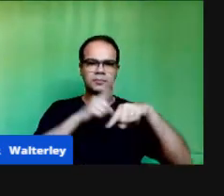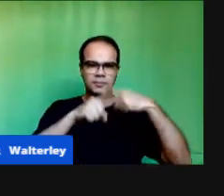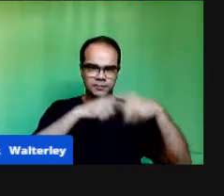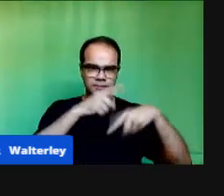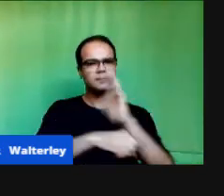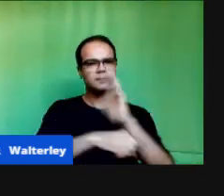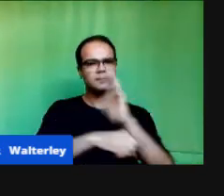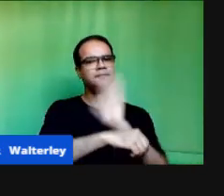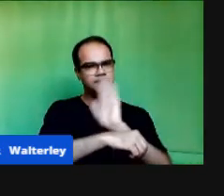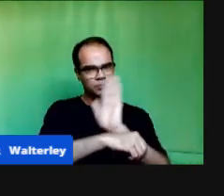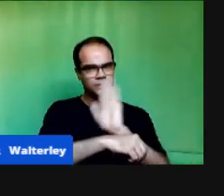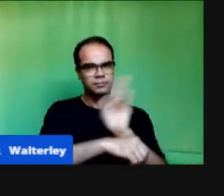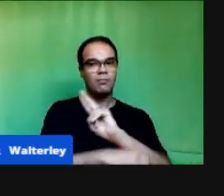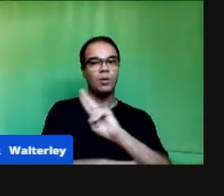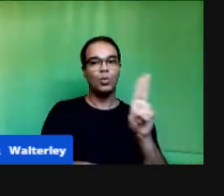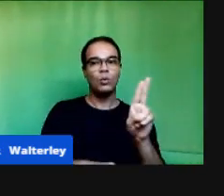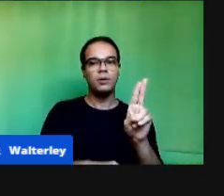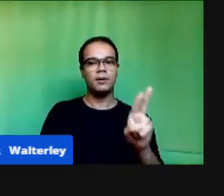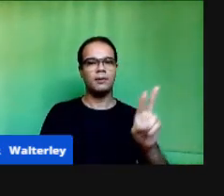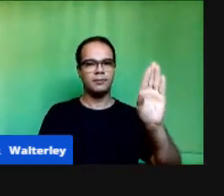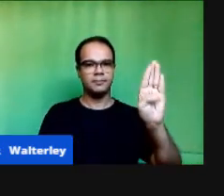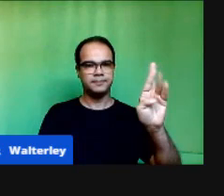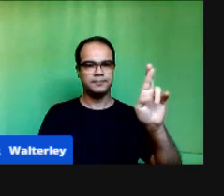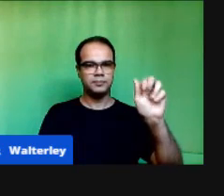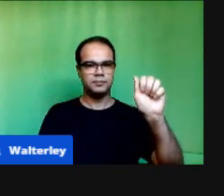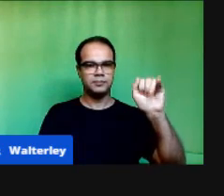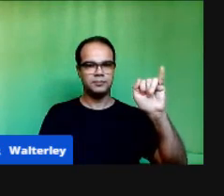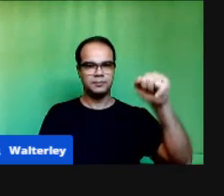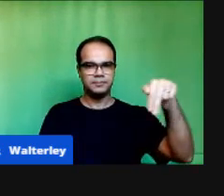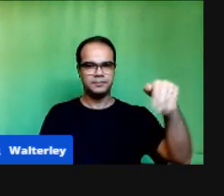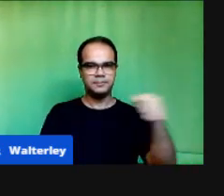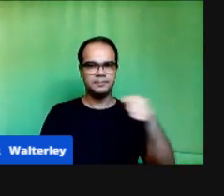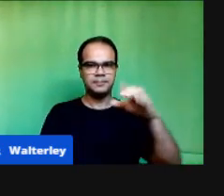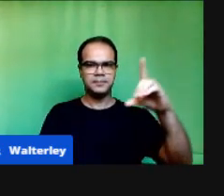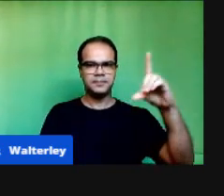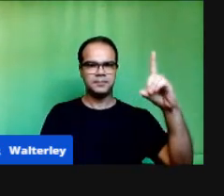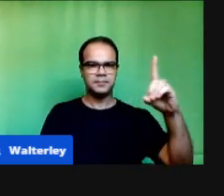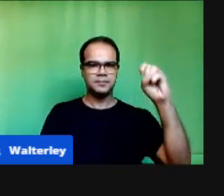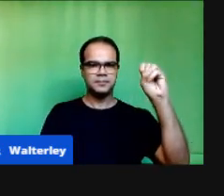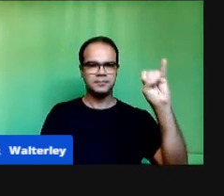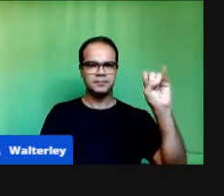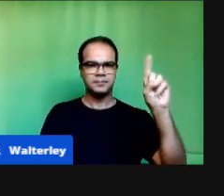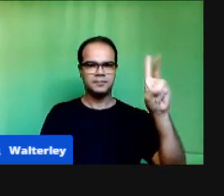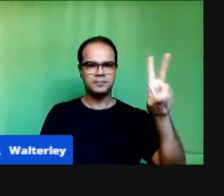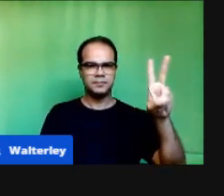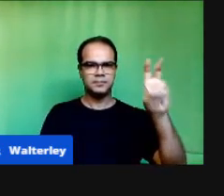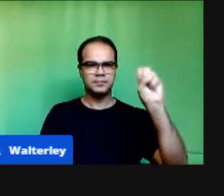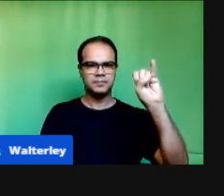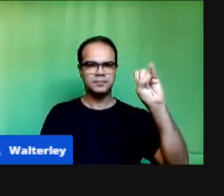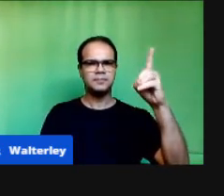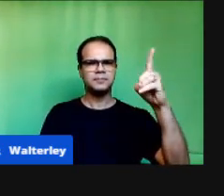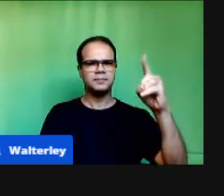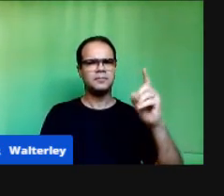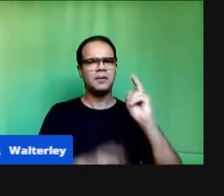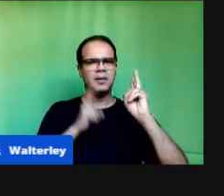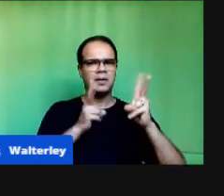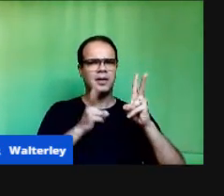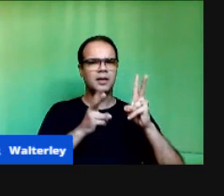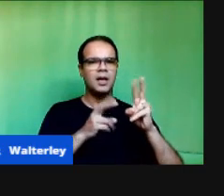Então, deem uma olhada, que discute exatamente o que a gente está falando. Tá? É uma situação que acontece dentro de